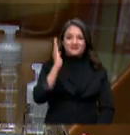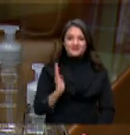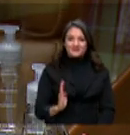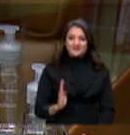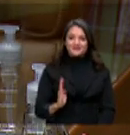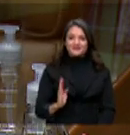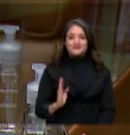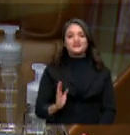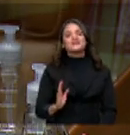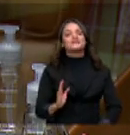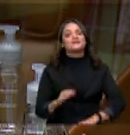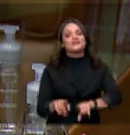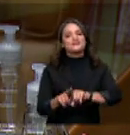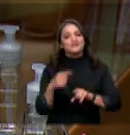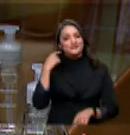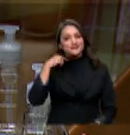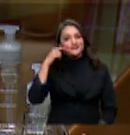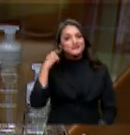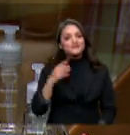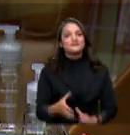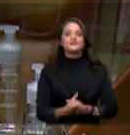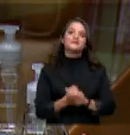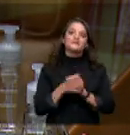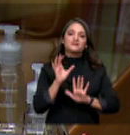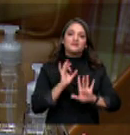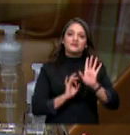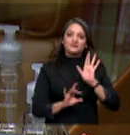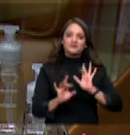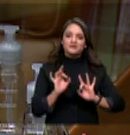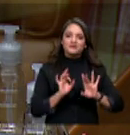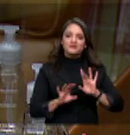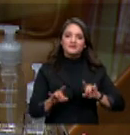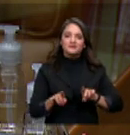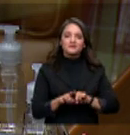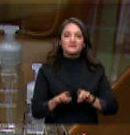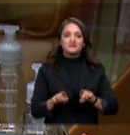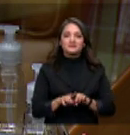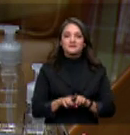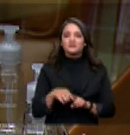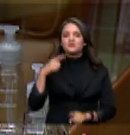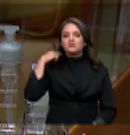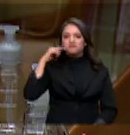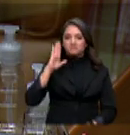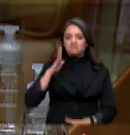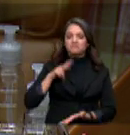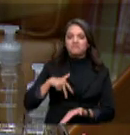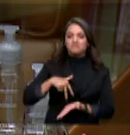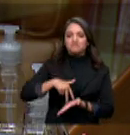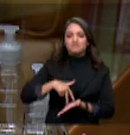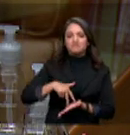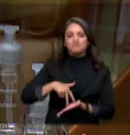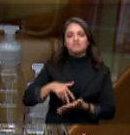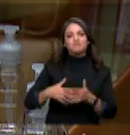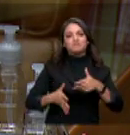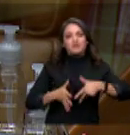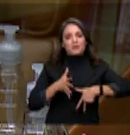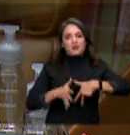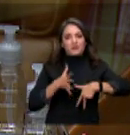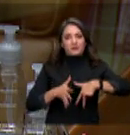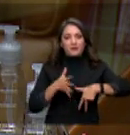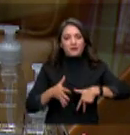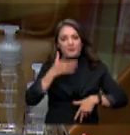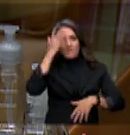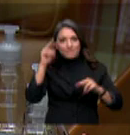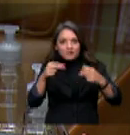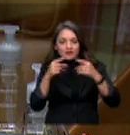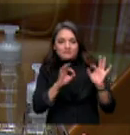do pescoço e lisos. Usa toga preta por cima de blusa clara estampada. Fizeram uso da tribuna, aqueles que nos